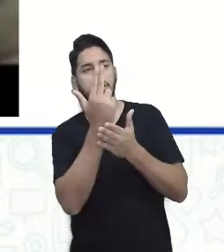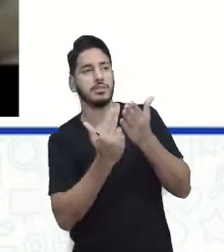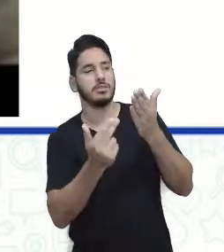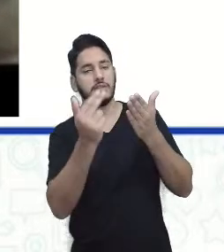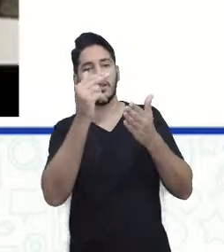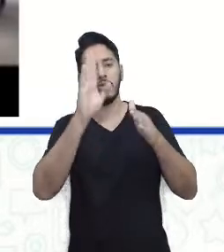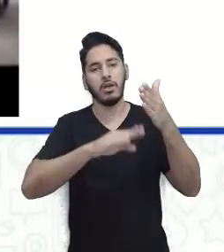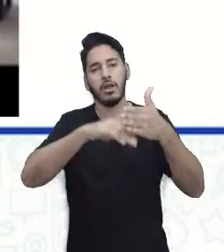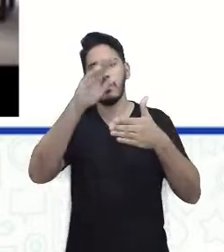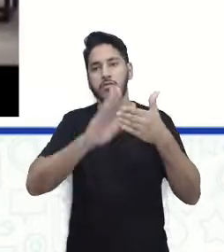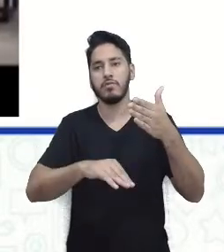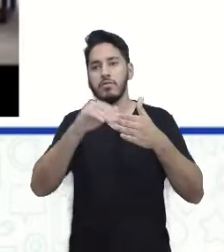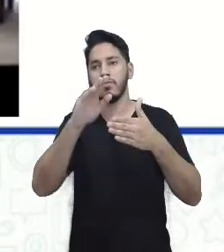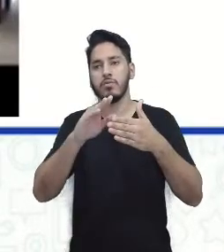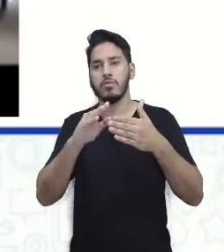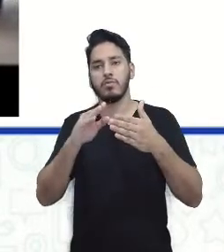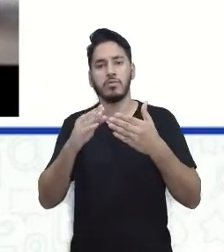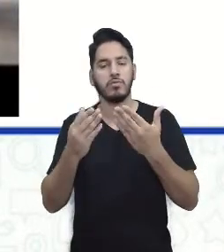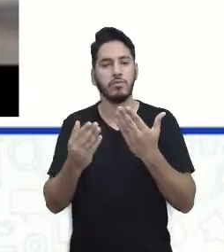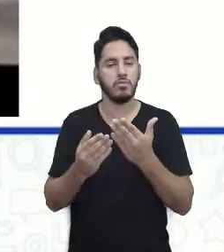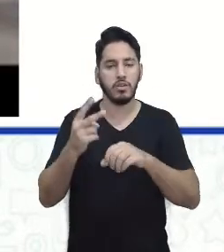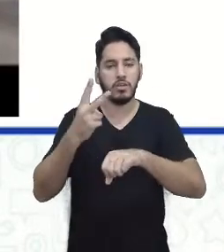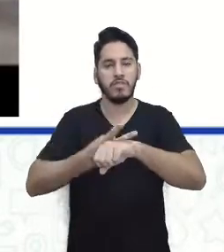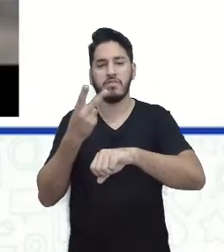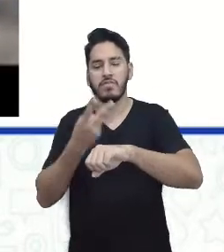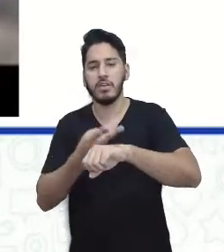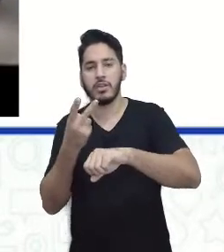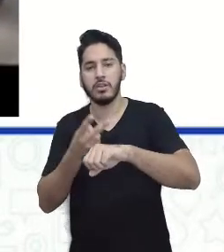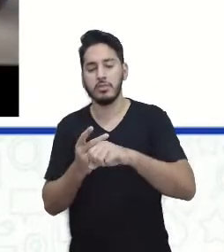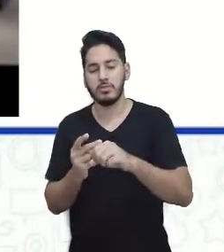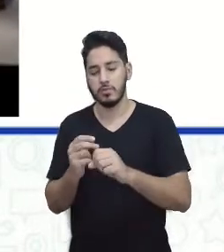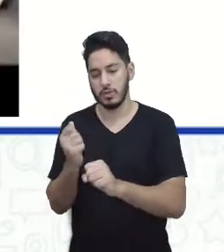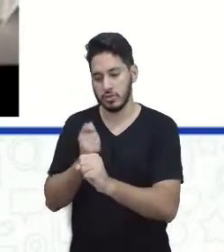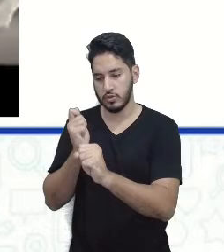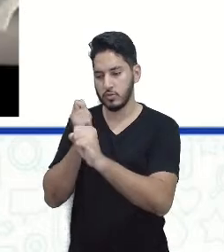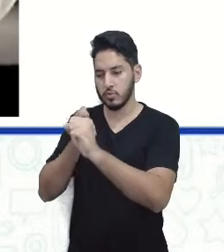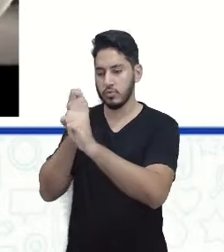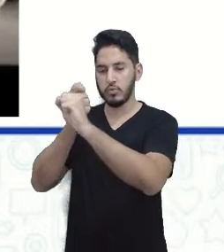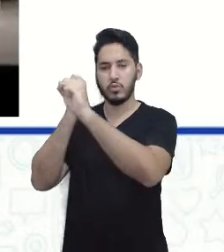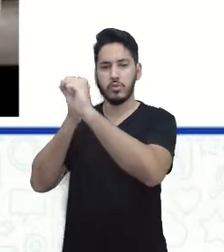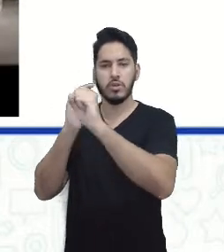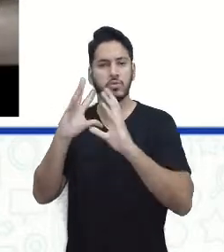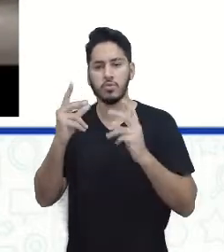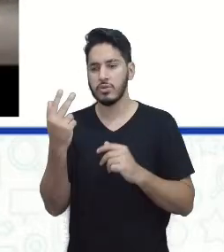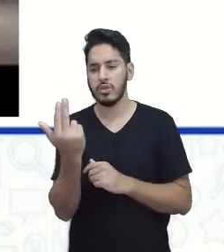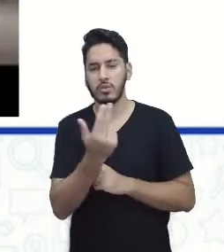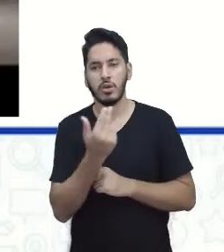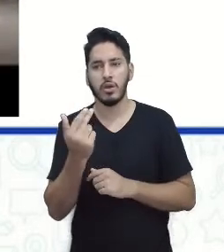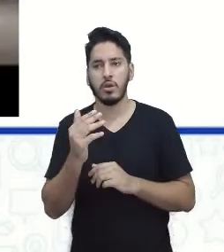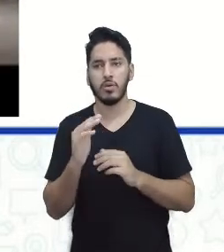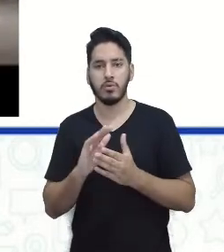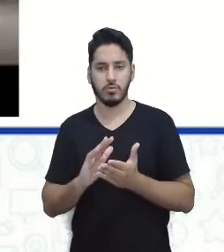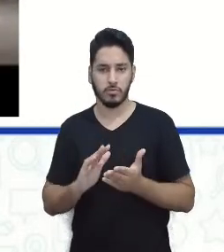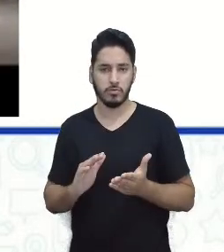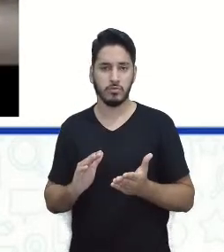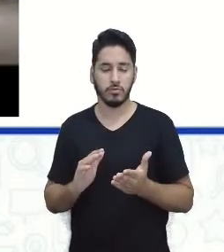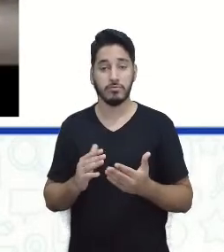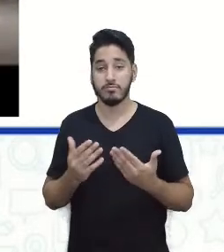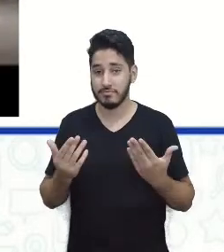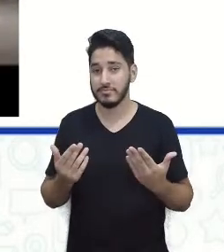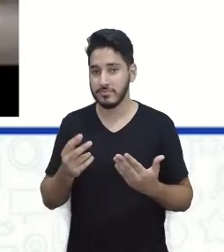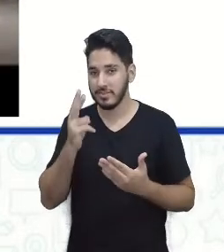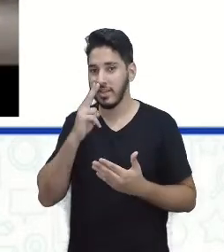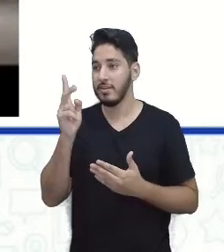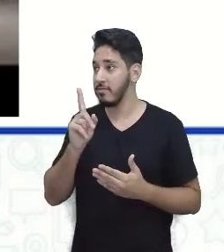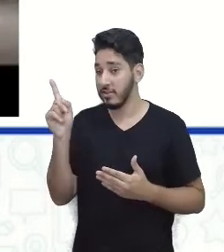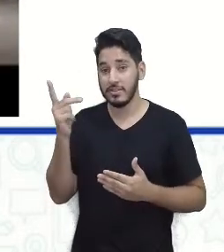desenho, pintura, vitral, escultura, pintura, tudo é a mesma coisa. Agora precisa ser... Então, vocês vendo